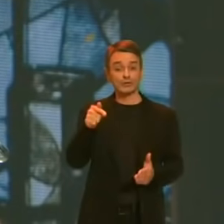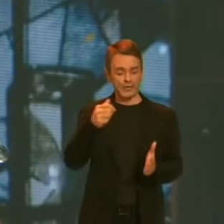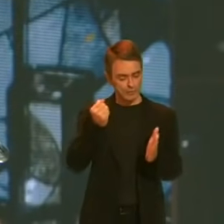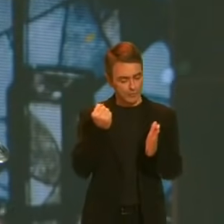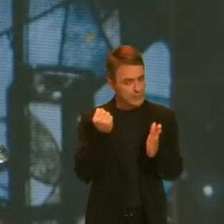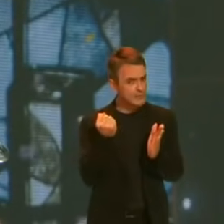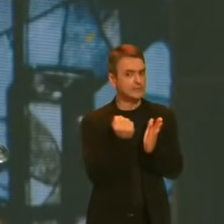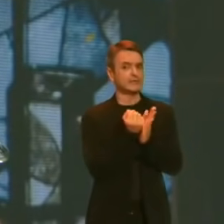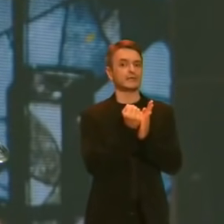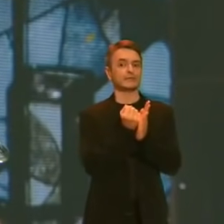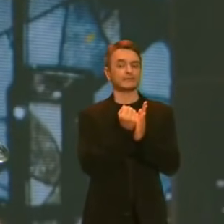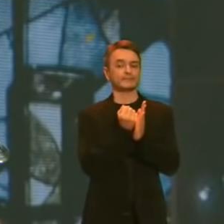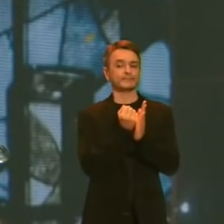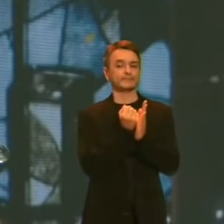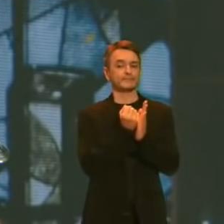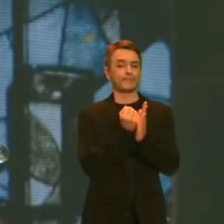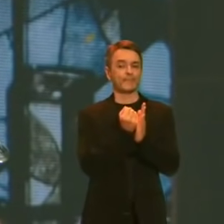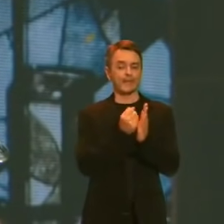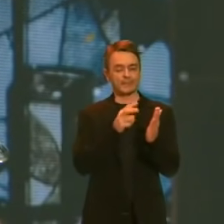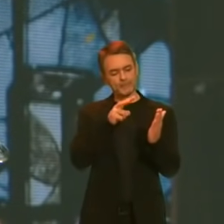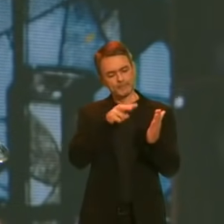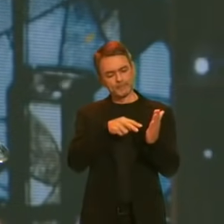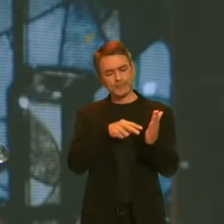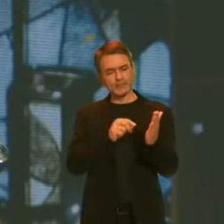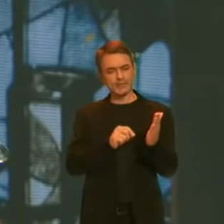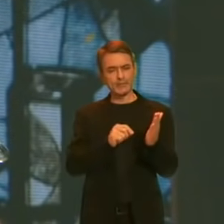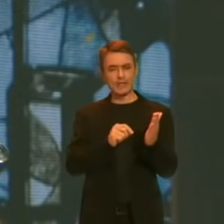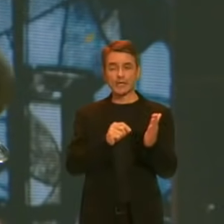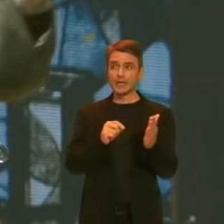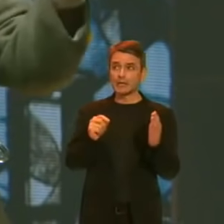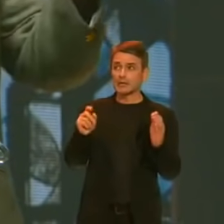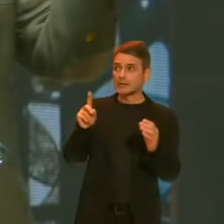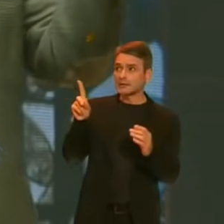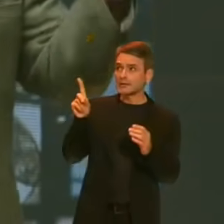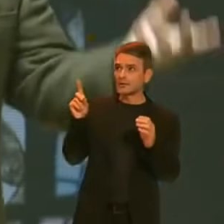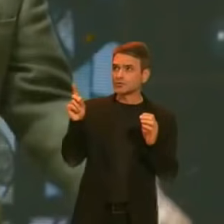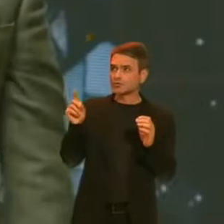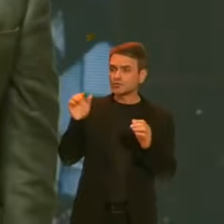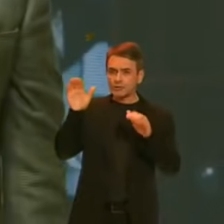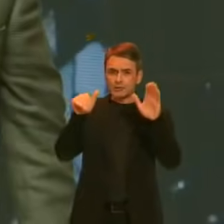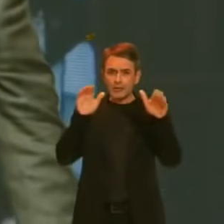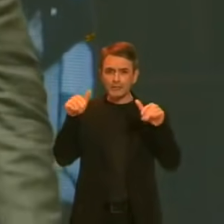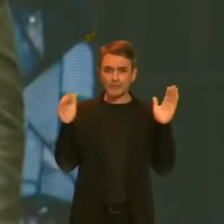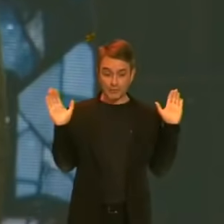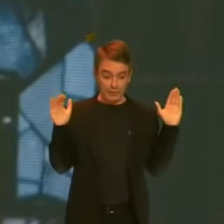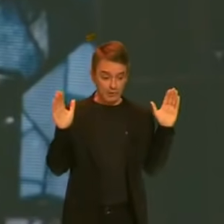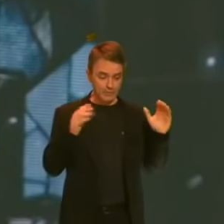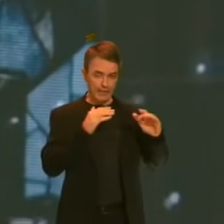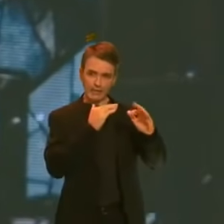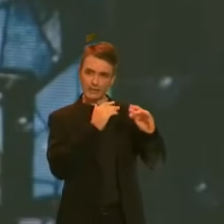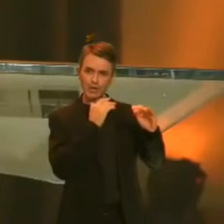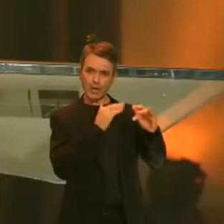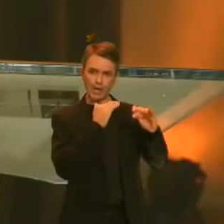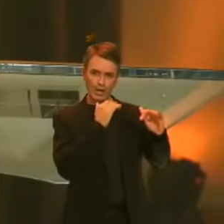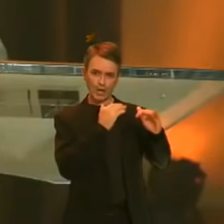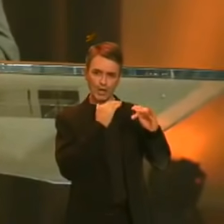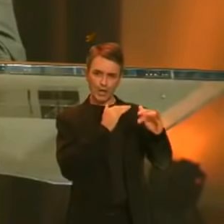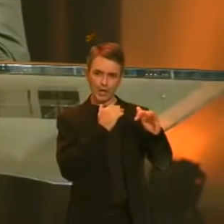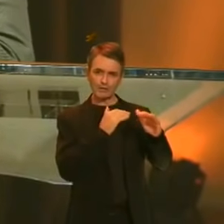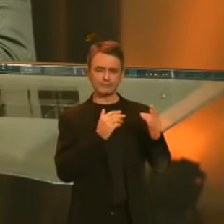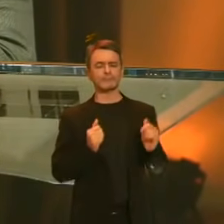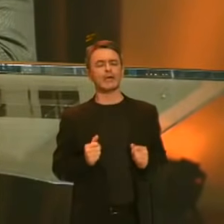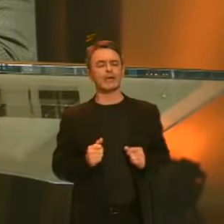selo, a gente vai ver o Senhor convocando os anjos para tocarem as trombetas. E aí começam